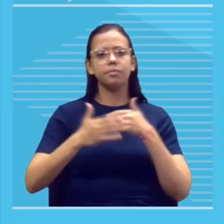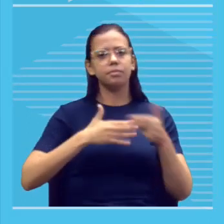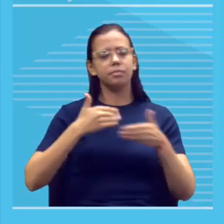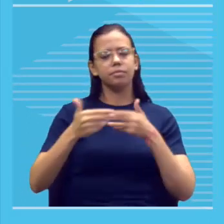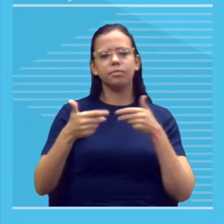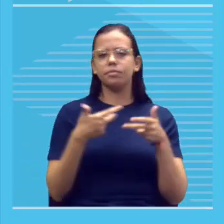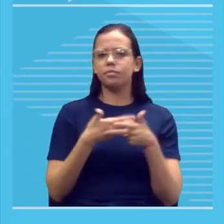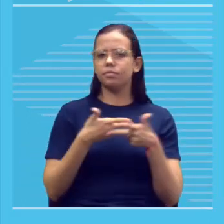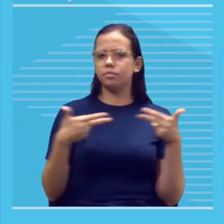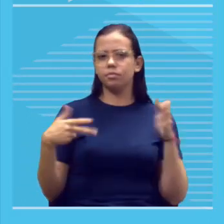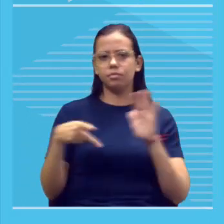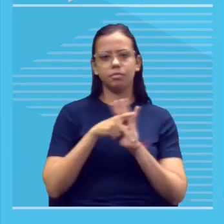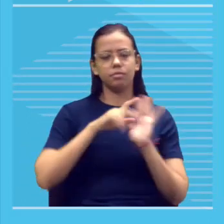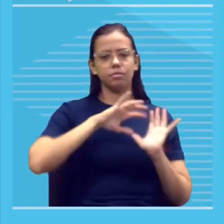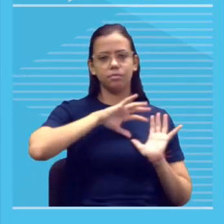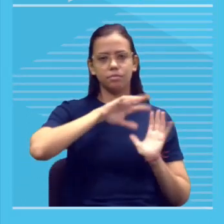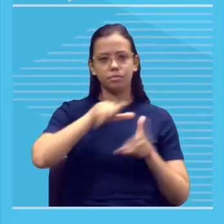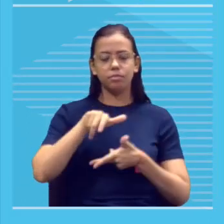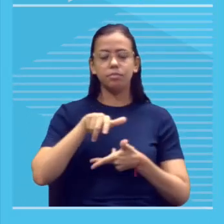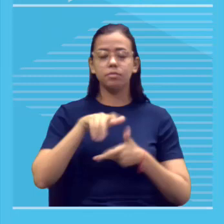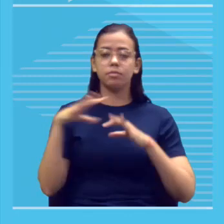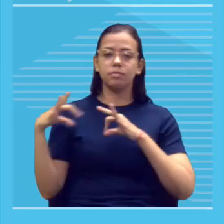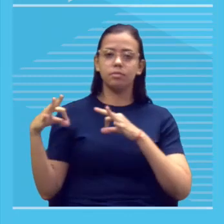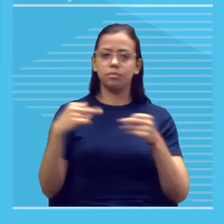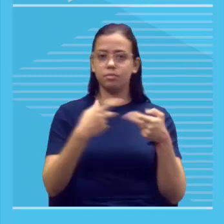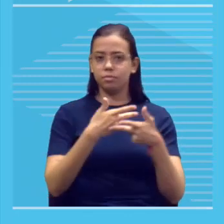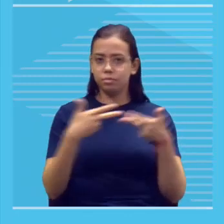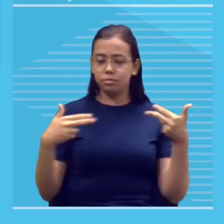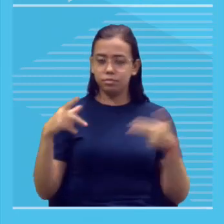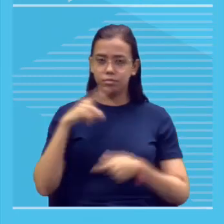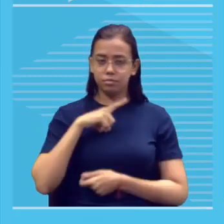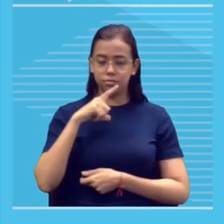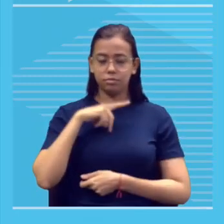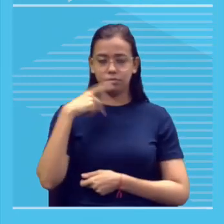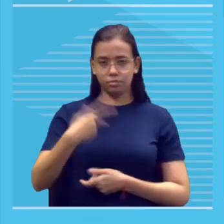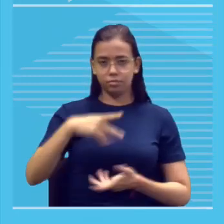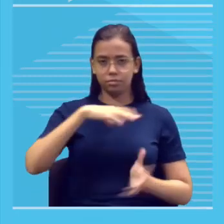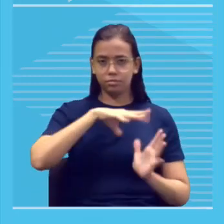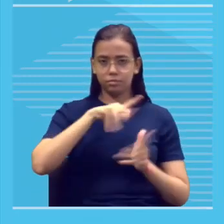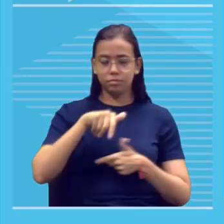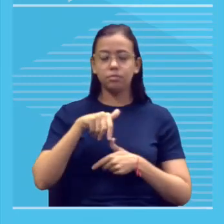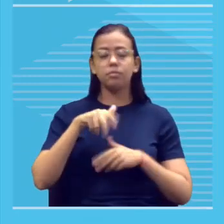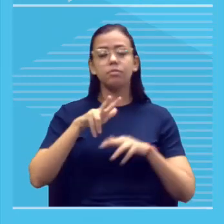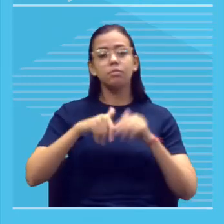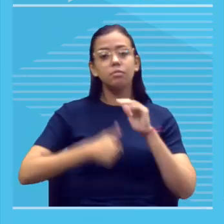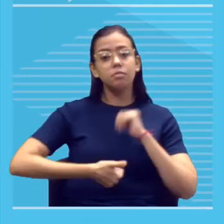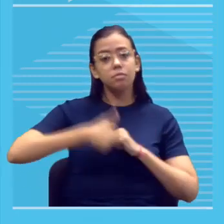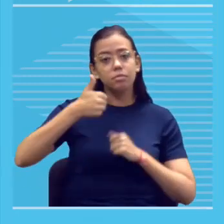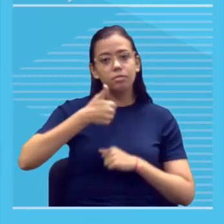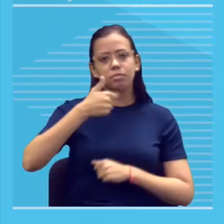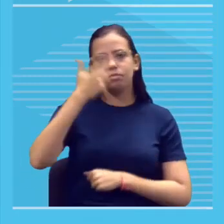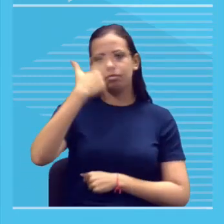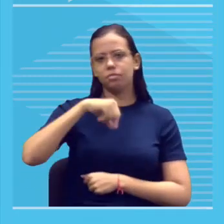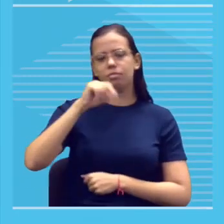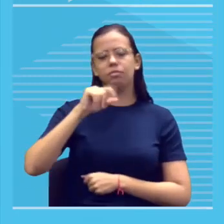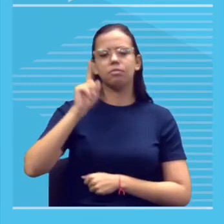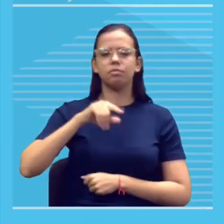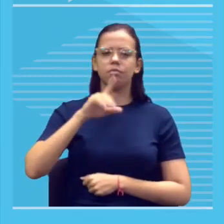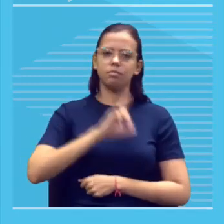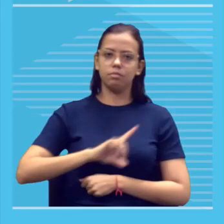elemento do planeta todas as coisas que há nesse mundo a causa primeira é Deus tá bom